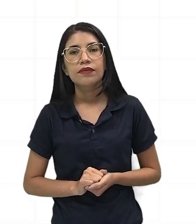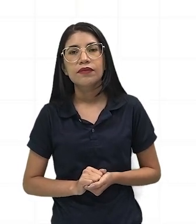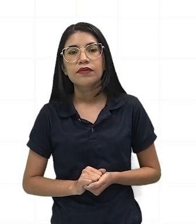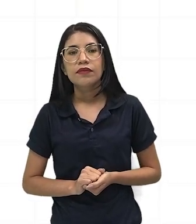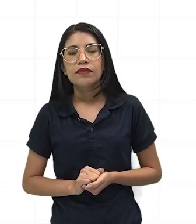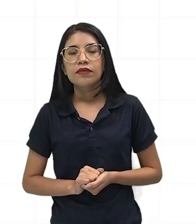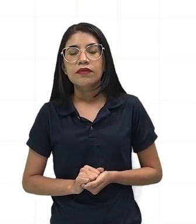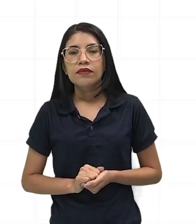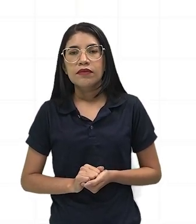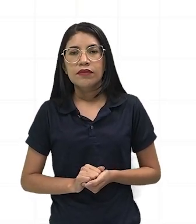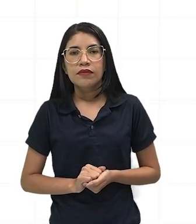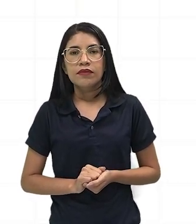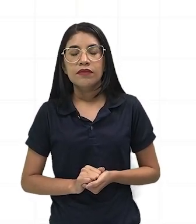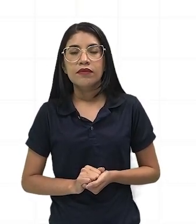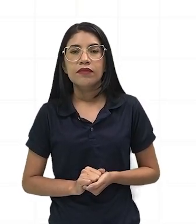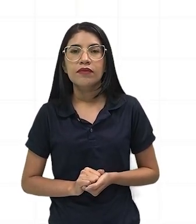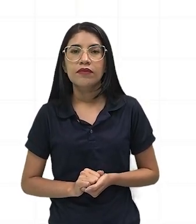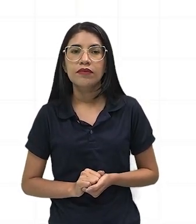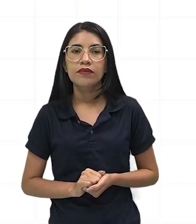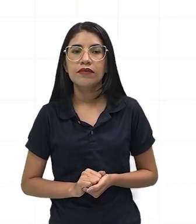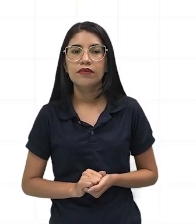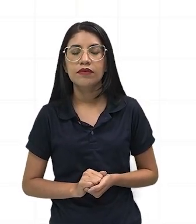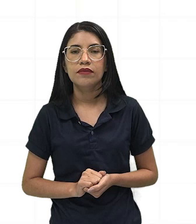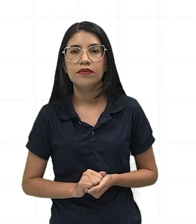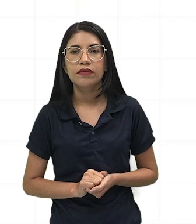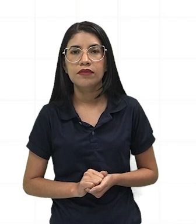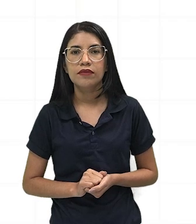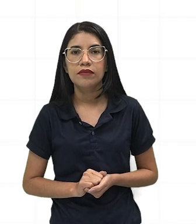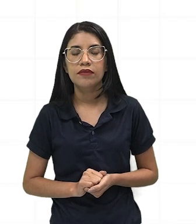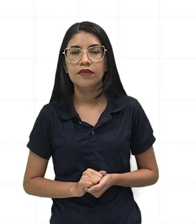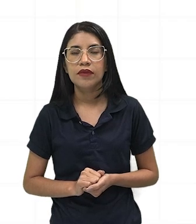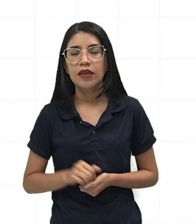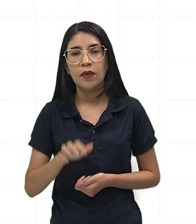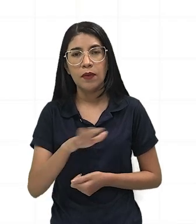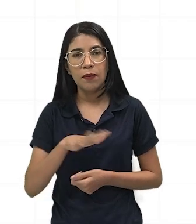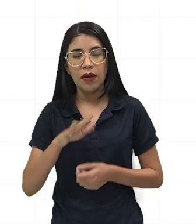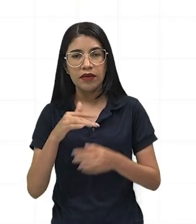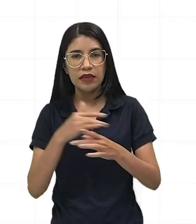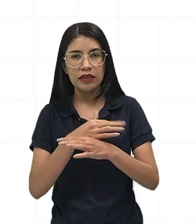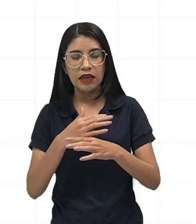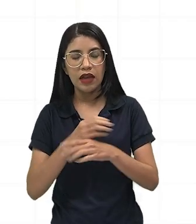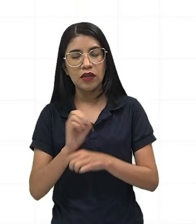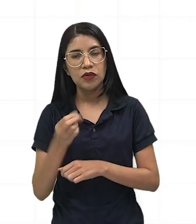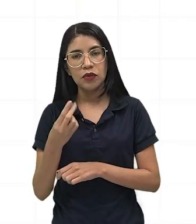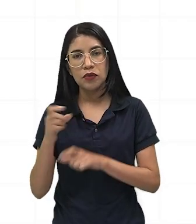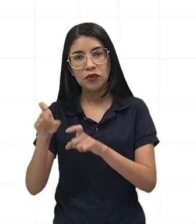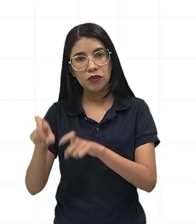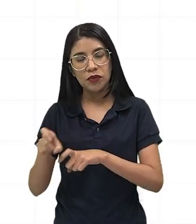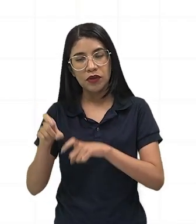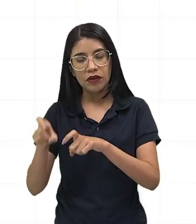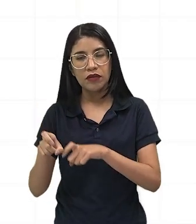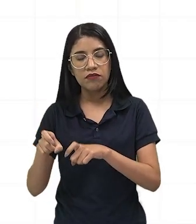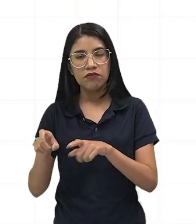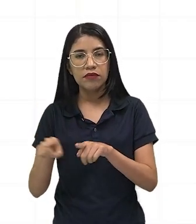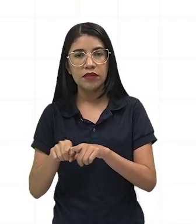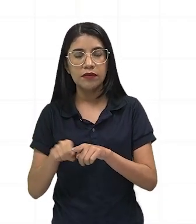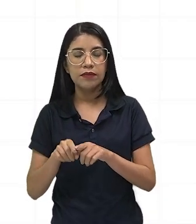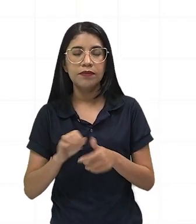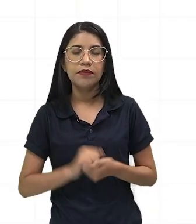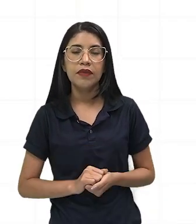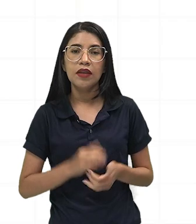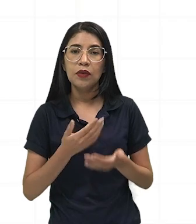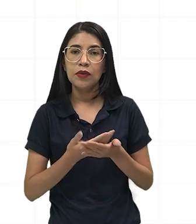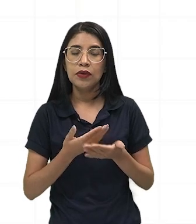território, né? Determinado espaço aí, na cidade, no campo. Então, em um